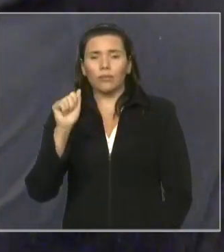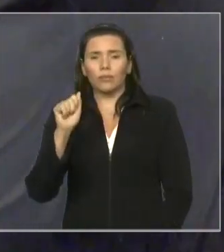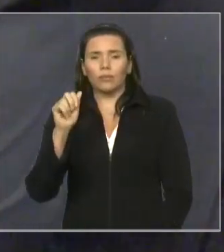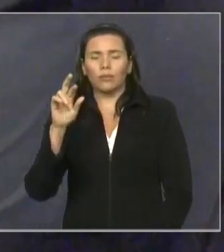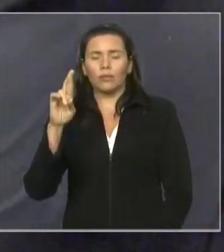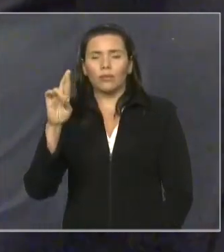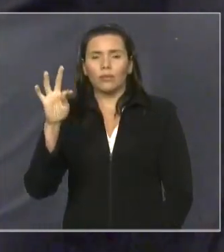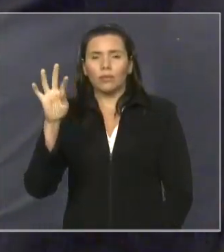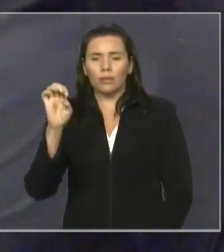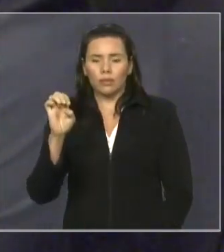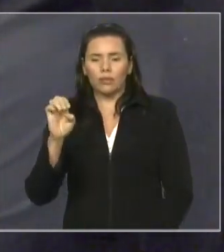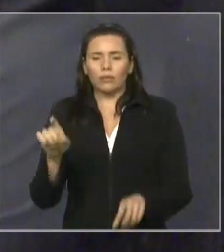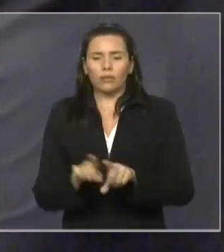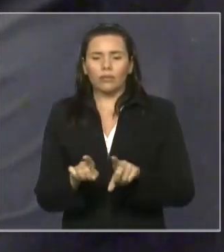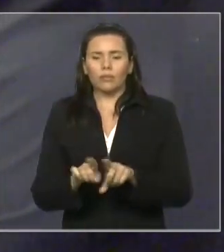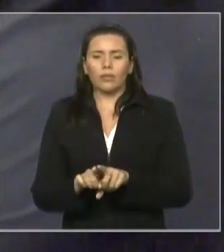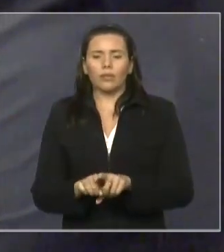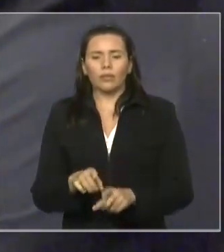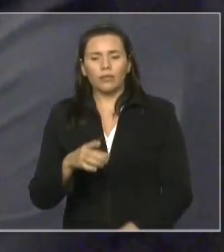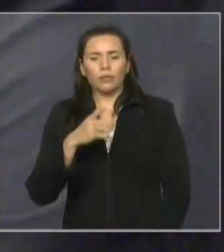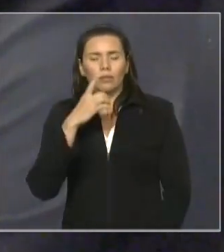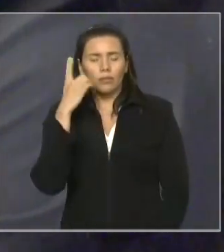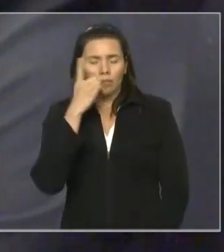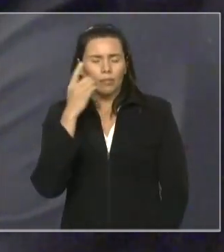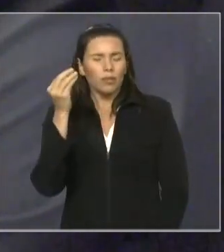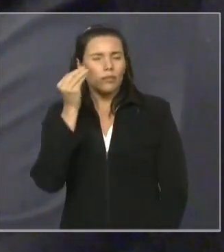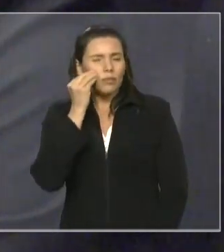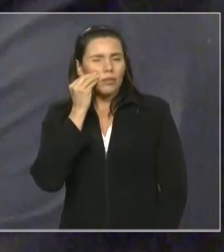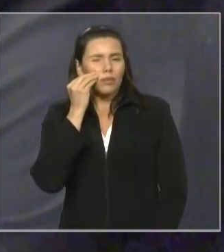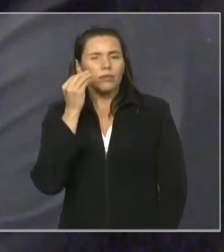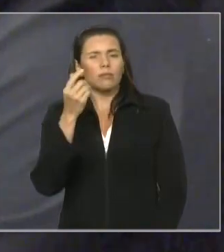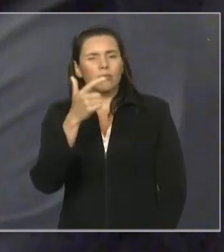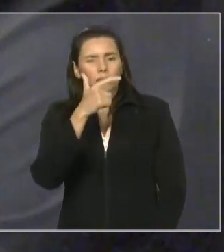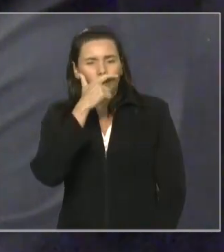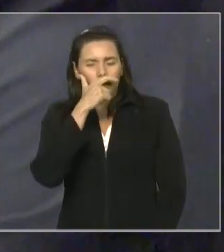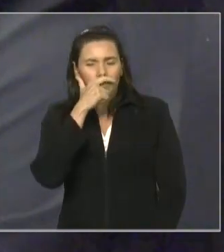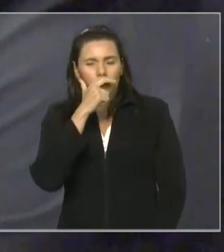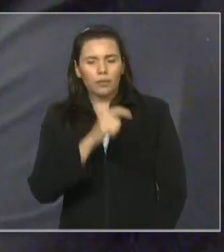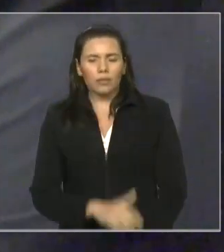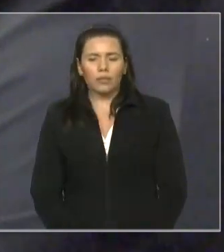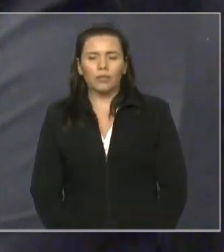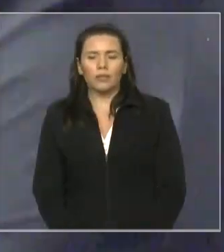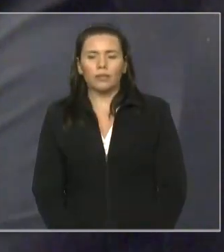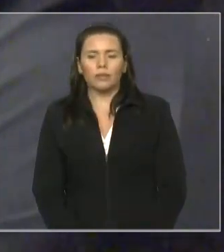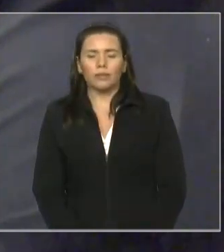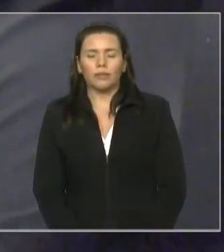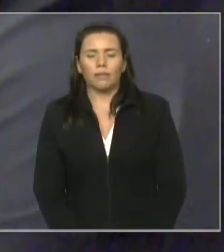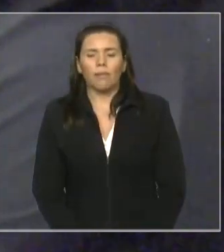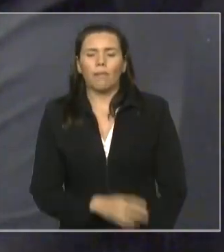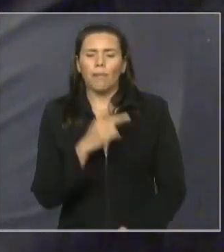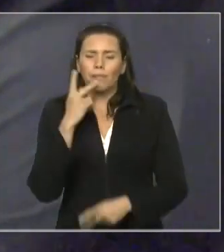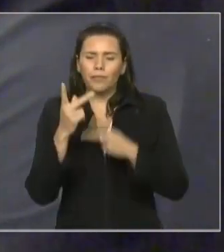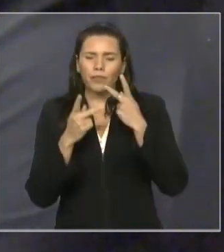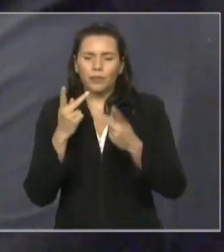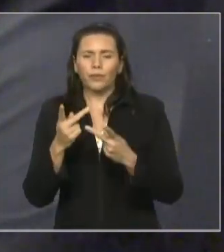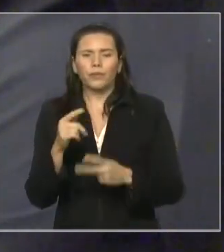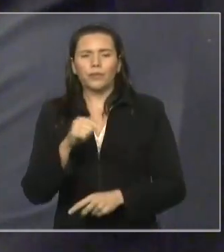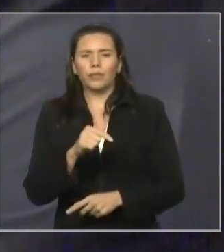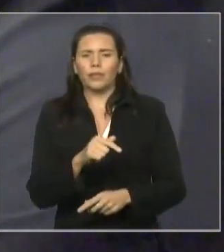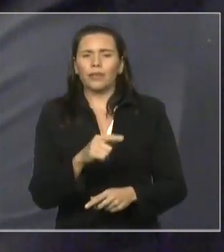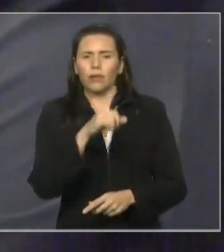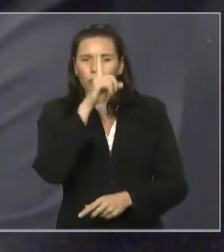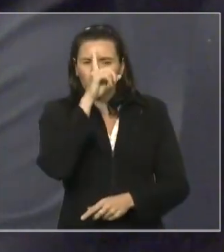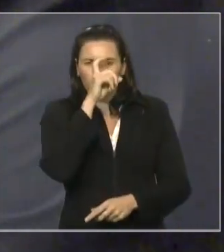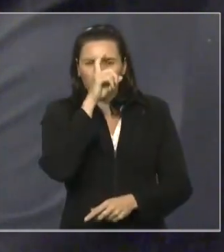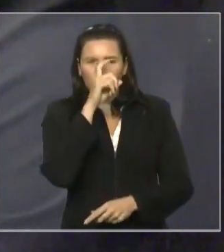o deputado aqui experiente desta casa, César Pires, que no seu, agora na sua parte... falou da clínica veterinária da UEMA,